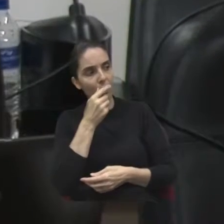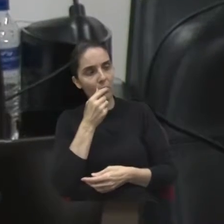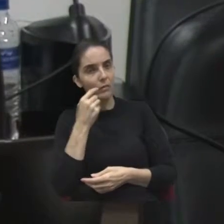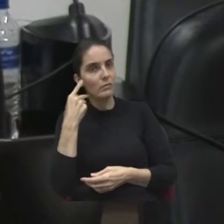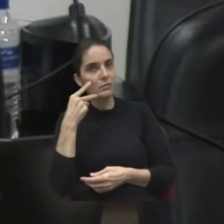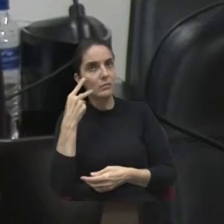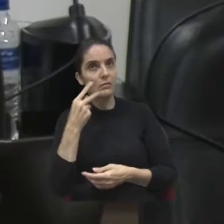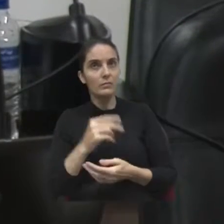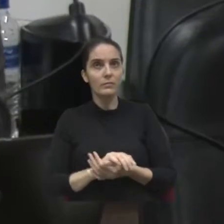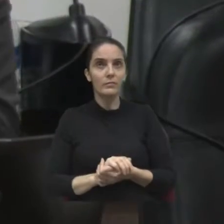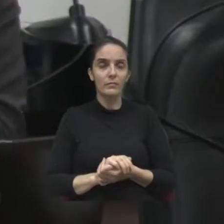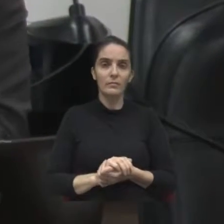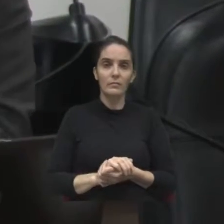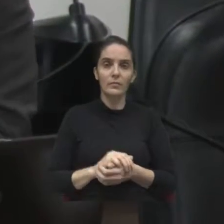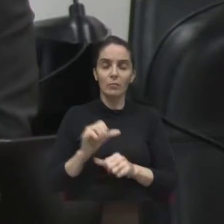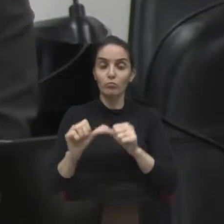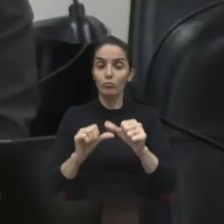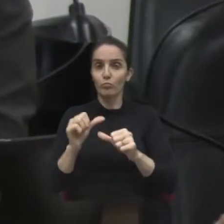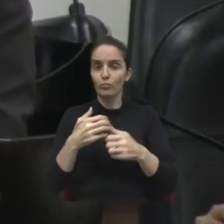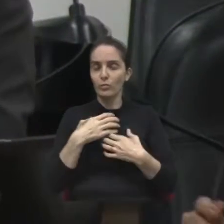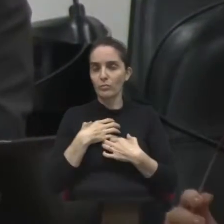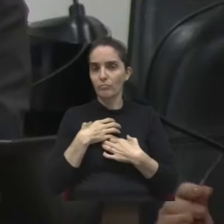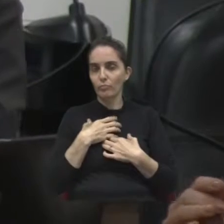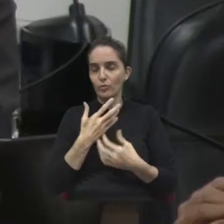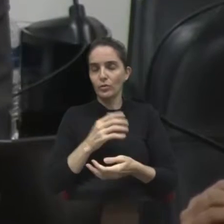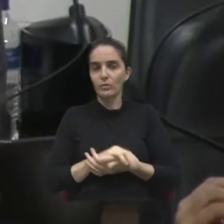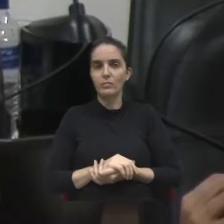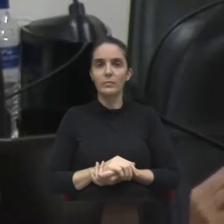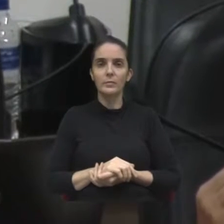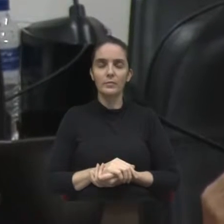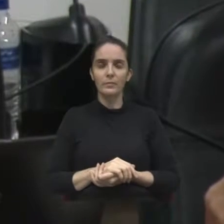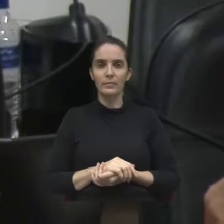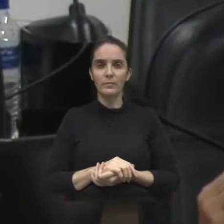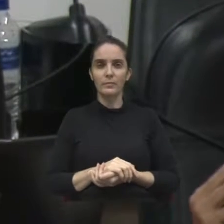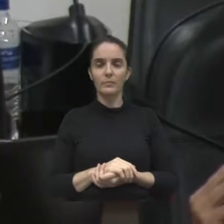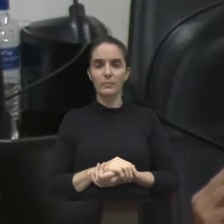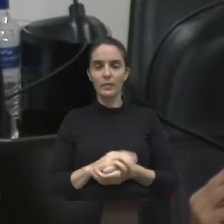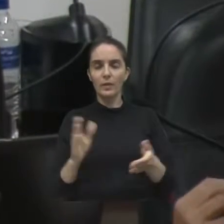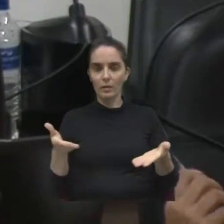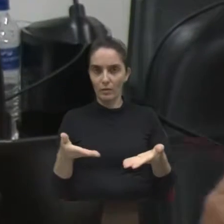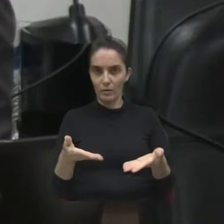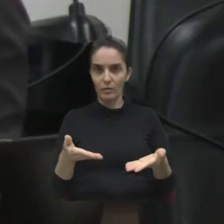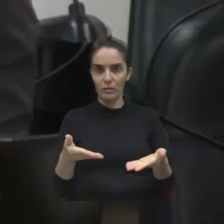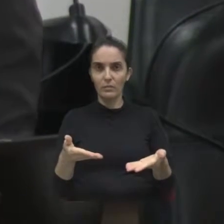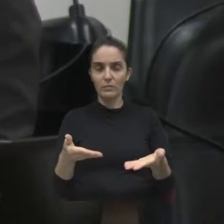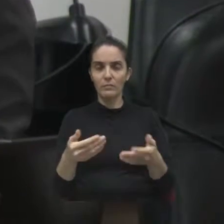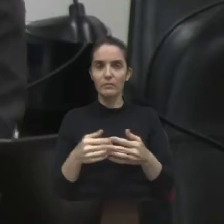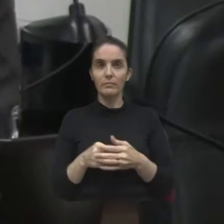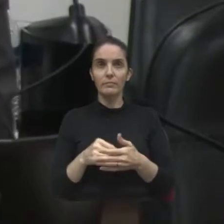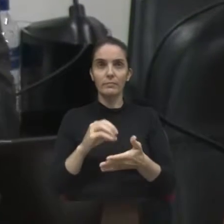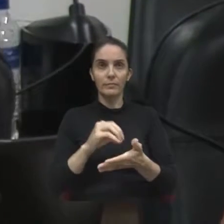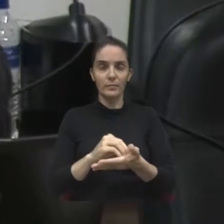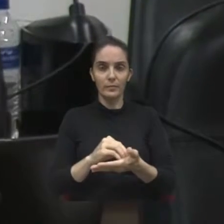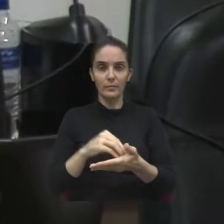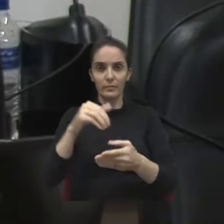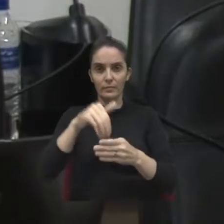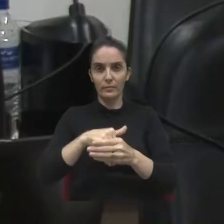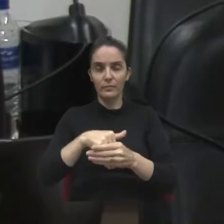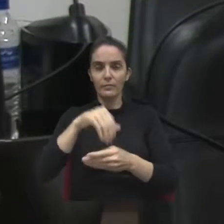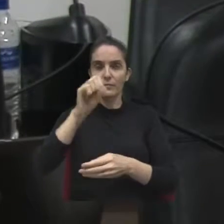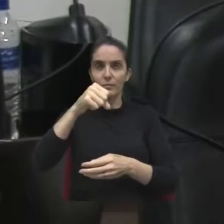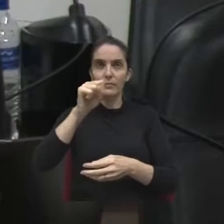está mudando os hábitos. Então, fica aqui, né, o registro do meu voto favorável, vereador, e